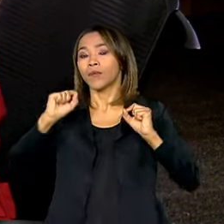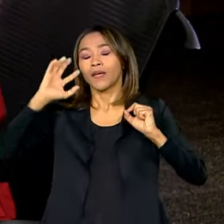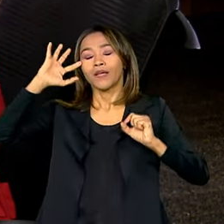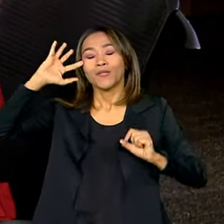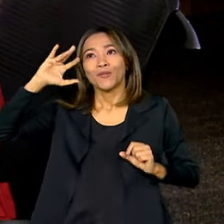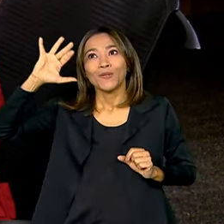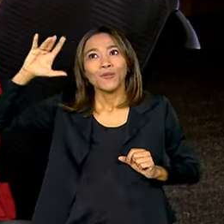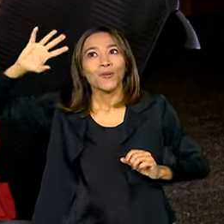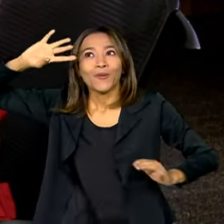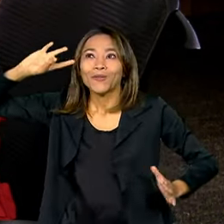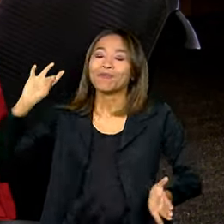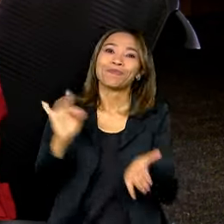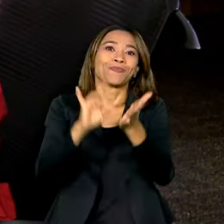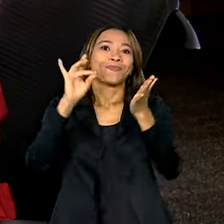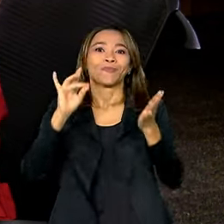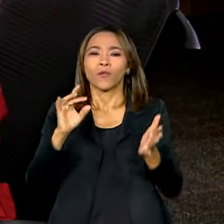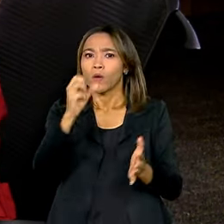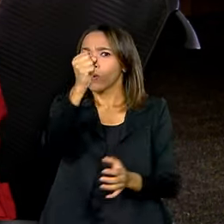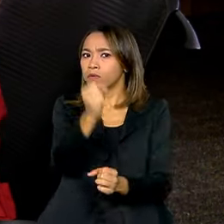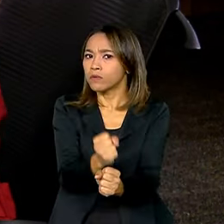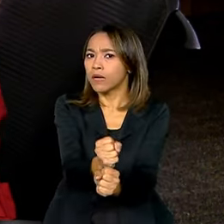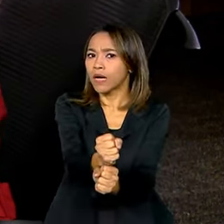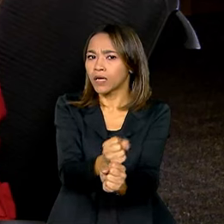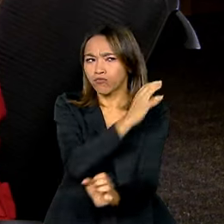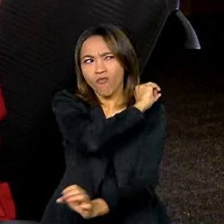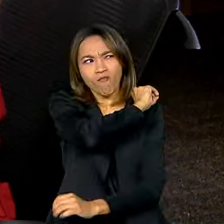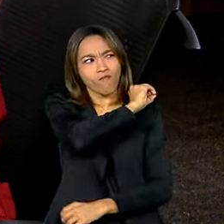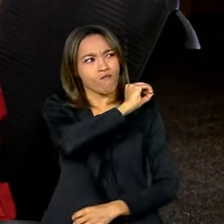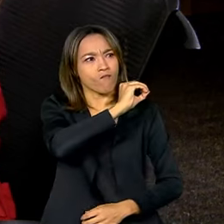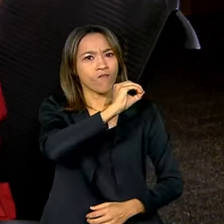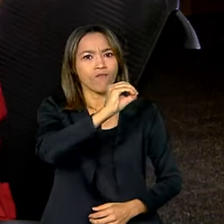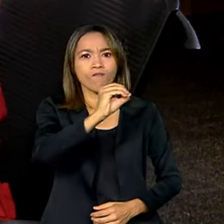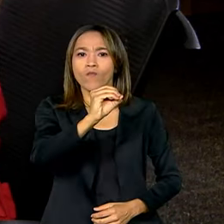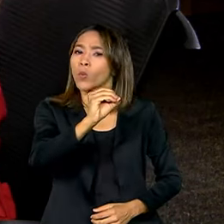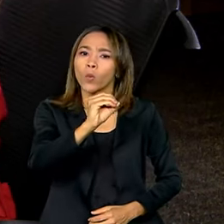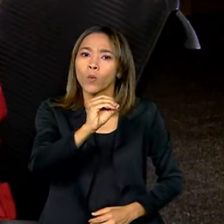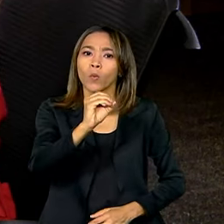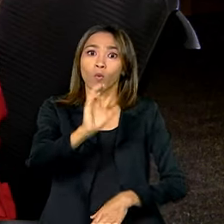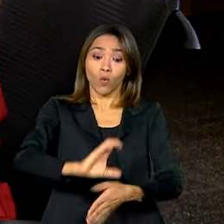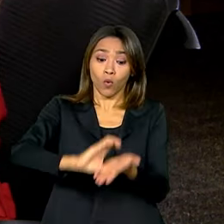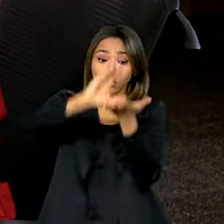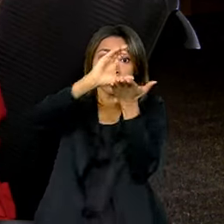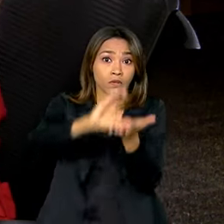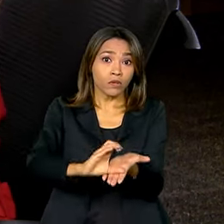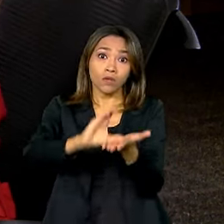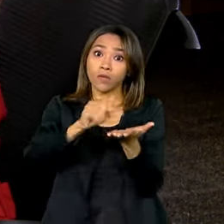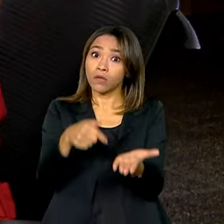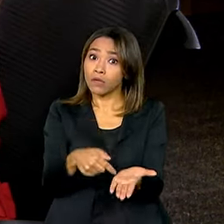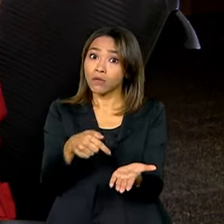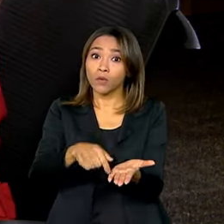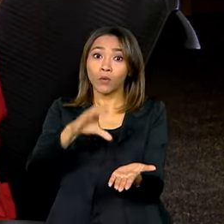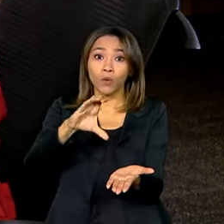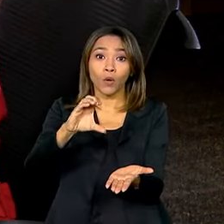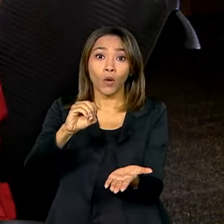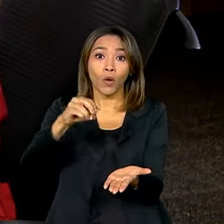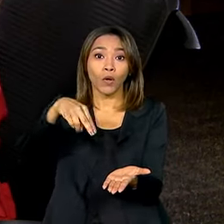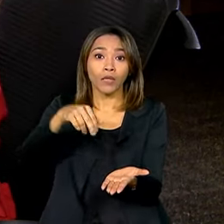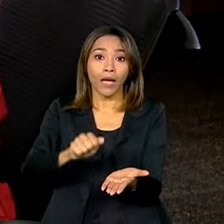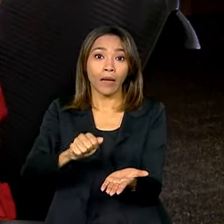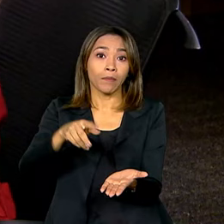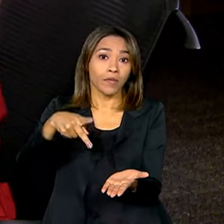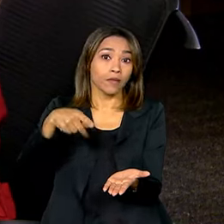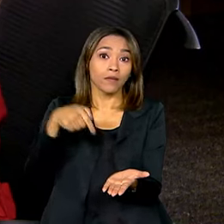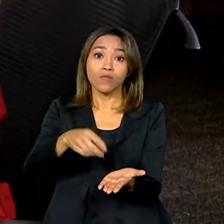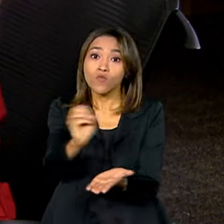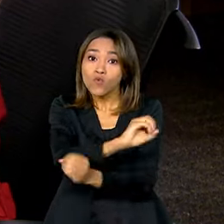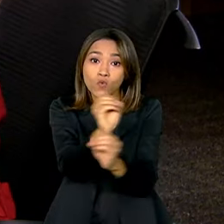Há 8 anos, nós não tínhamos atuando o Conselho Nacional da Pesca e Aquicultura, o CONAP, que é o mais alto